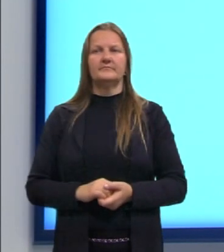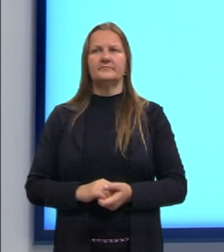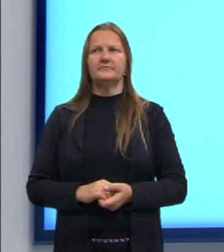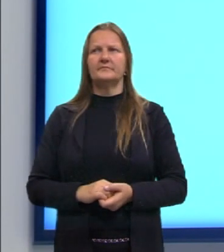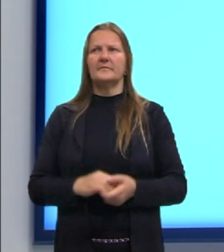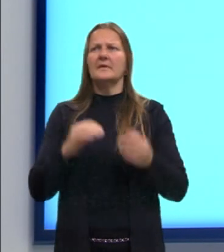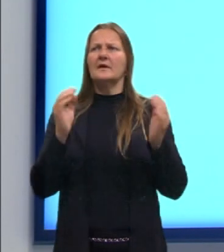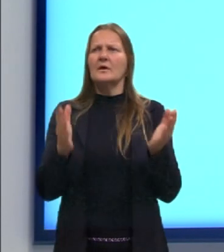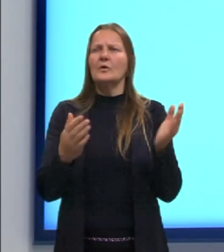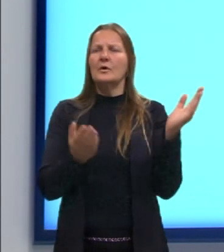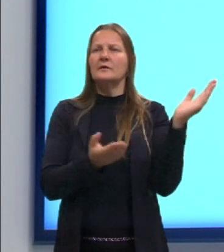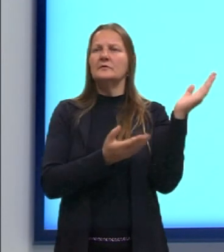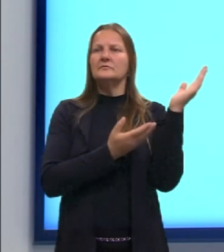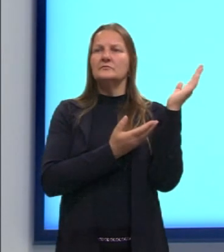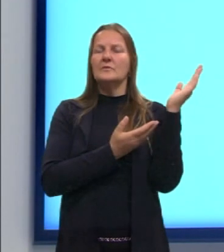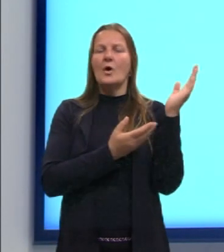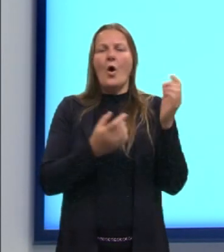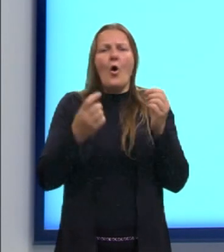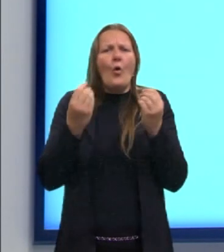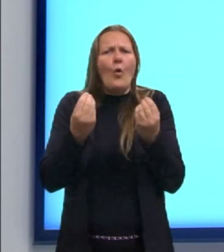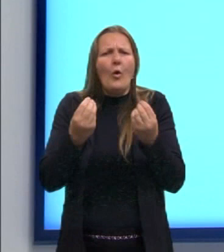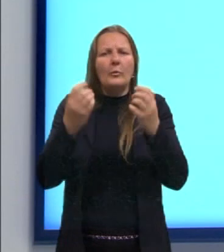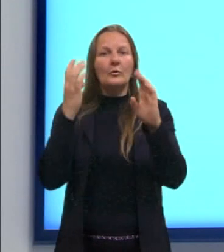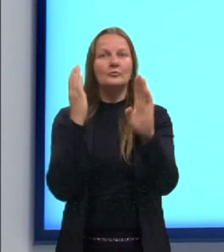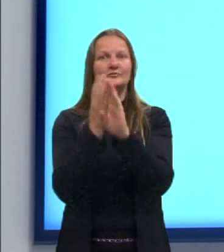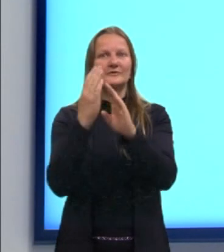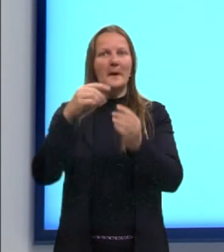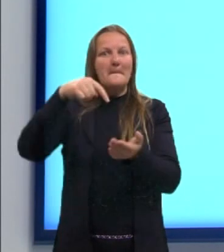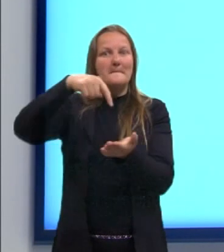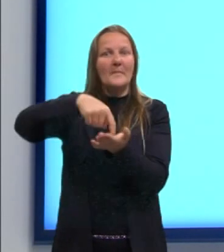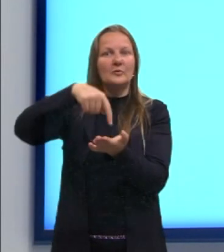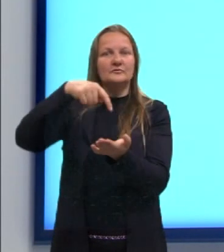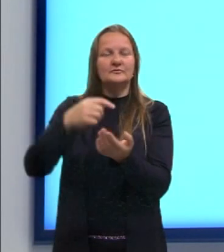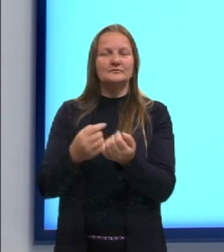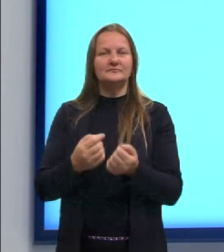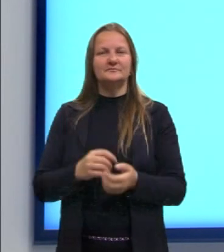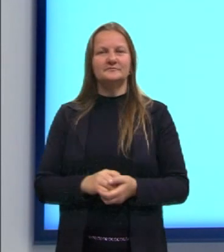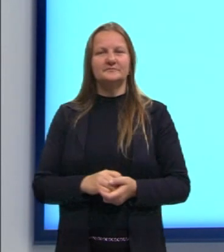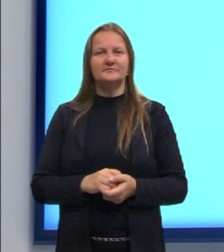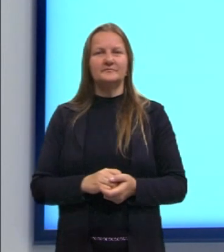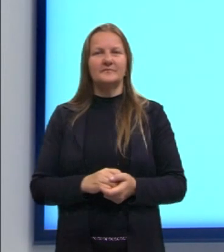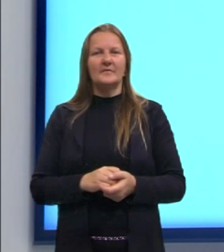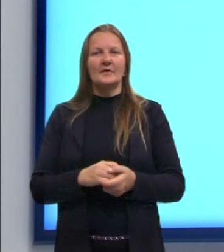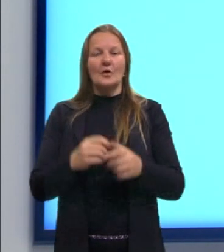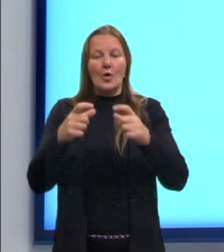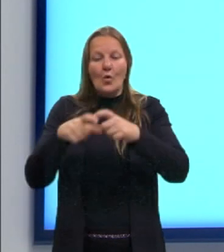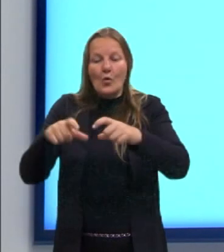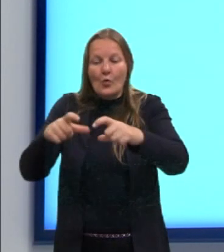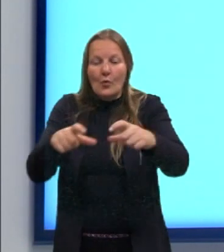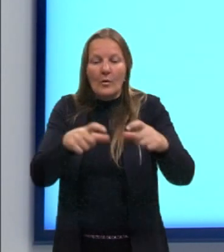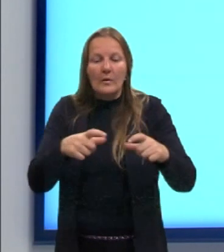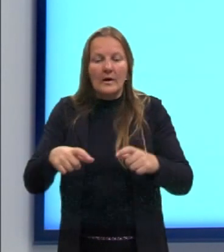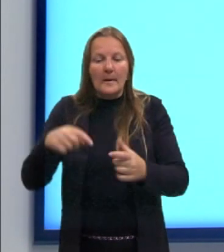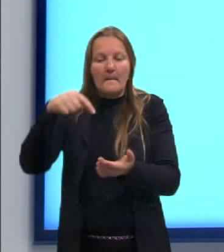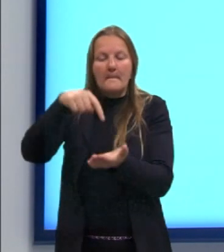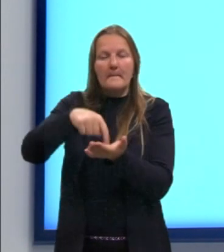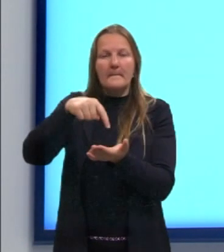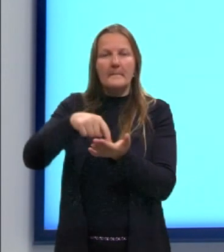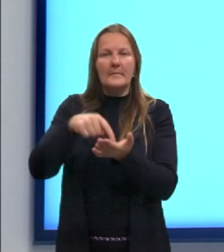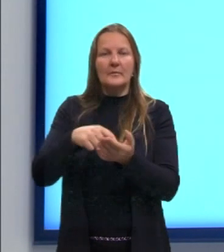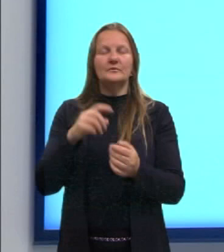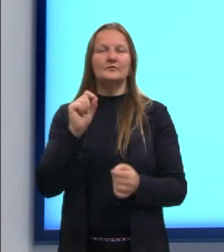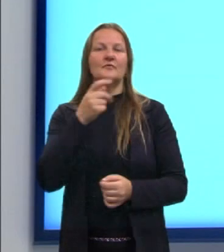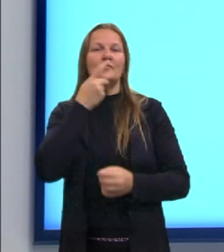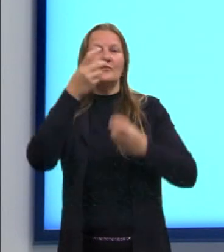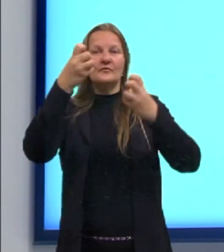Aqui entra, então, a parte de localização de ponto. Quando nós falamos em localização de pontos, nós